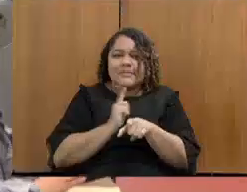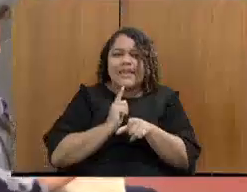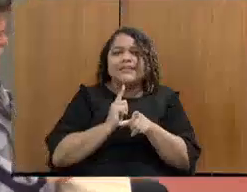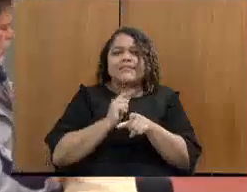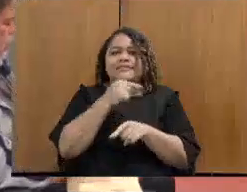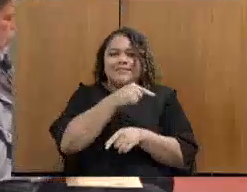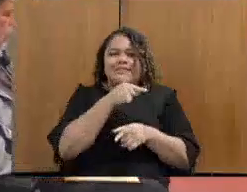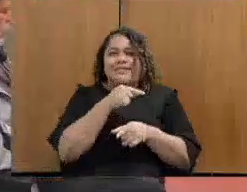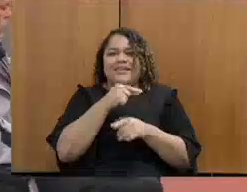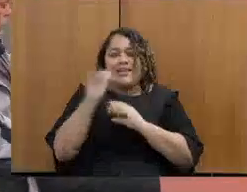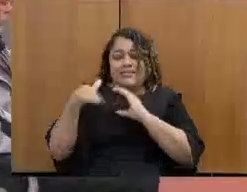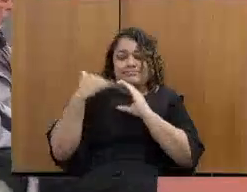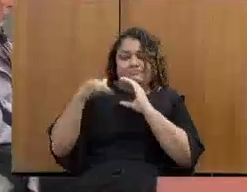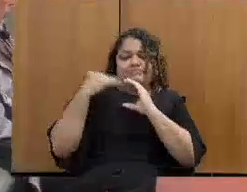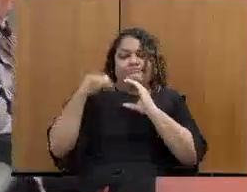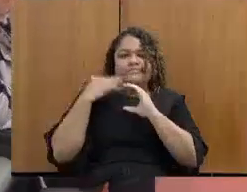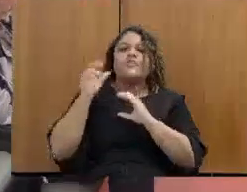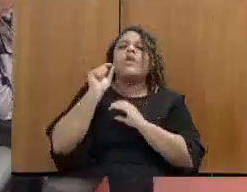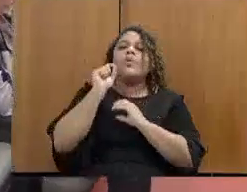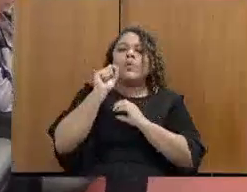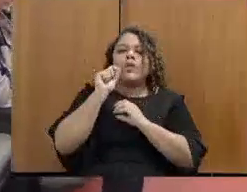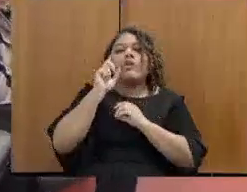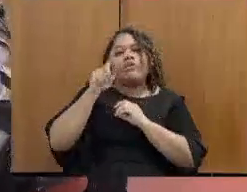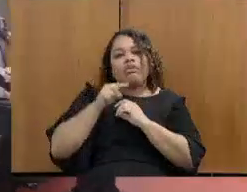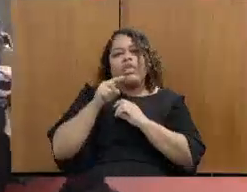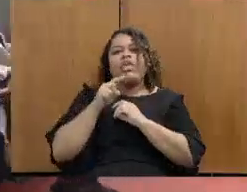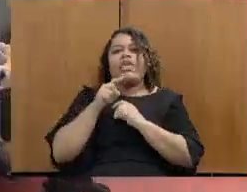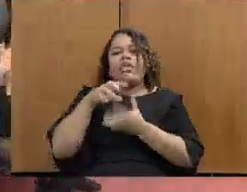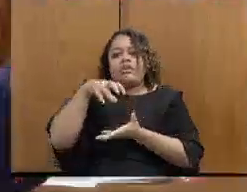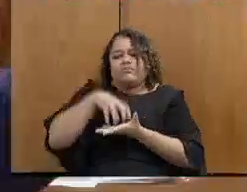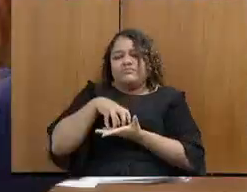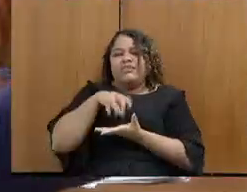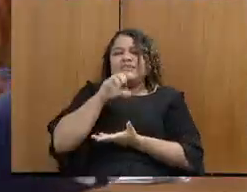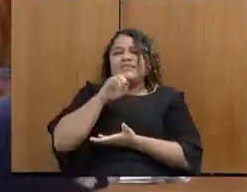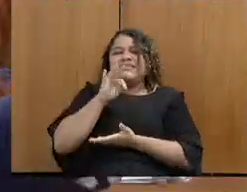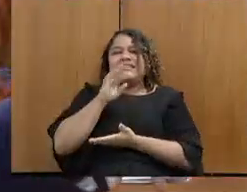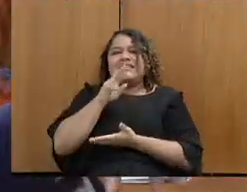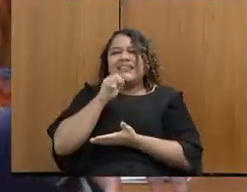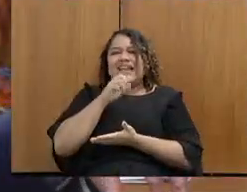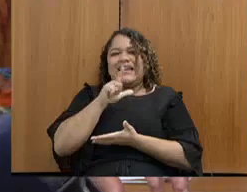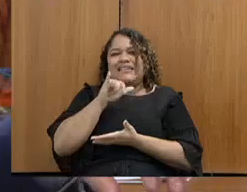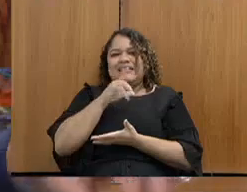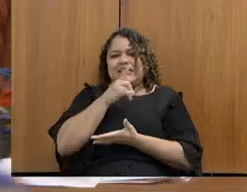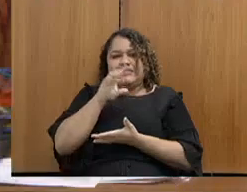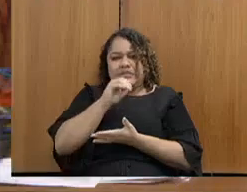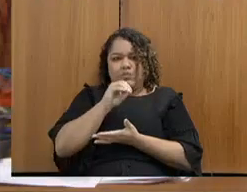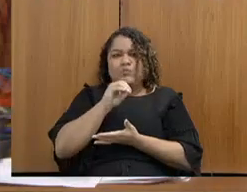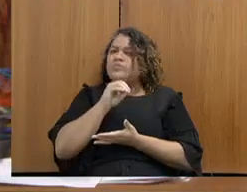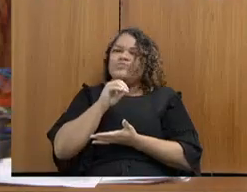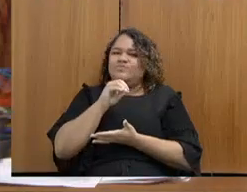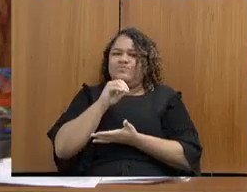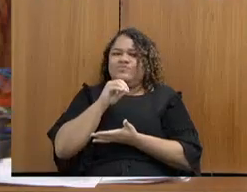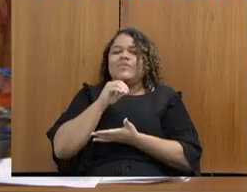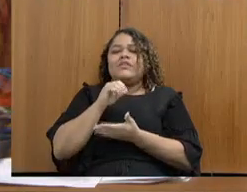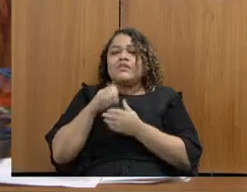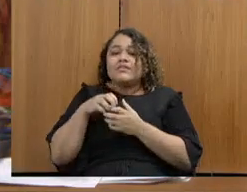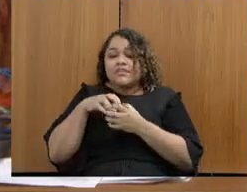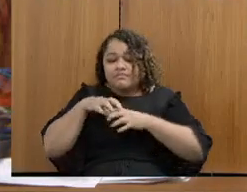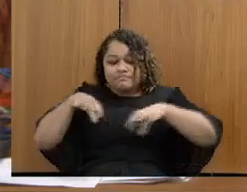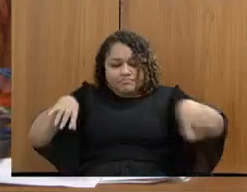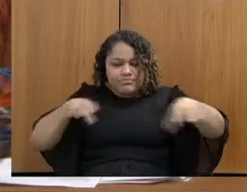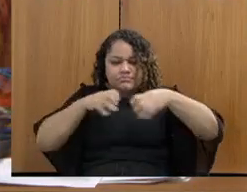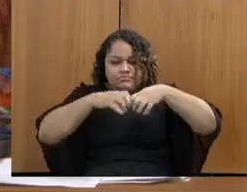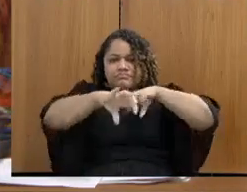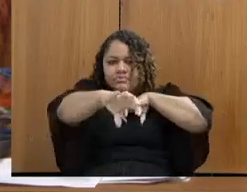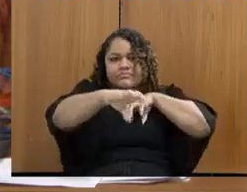da questão da descentralização porque o departamento fica aqui pessoas de longa distância como Venda Nova e Barreiro